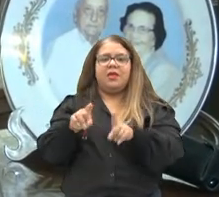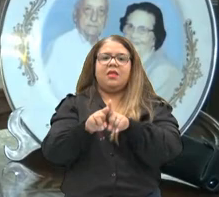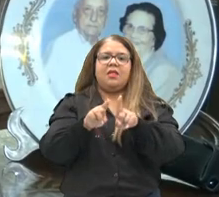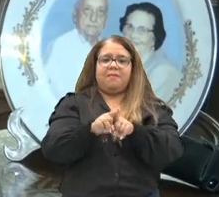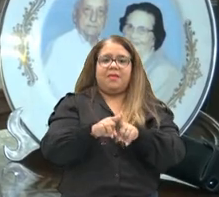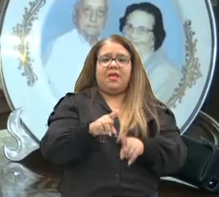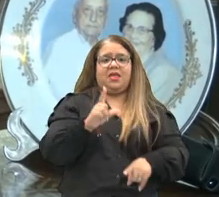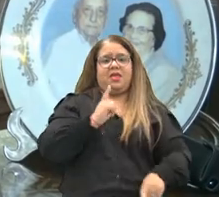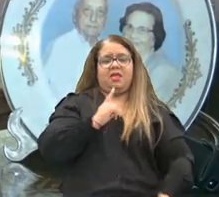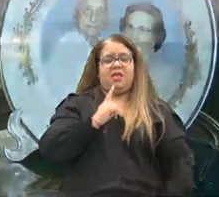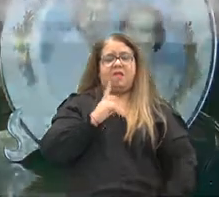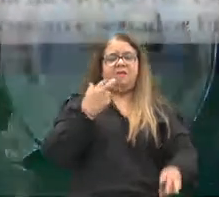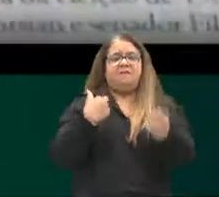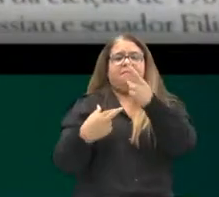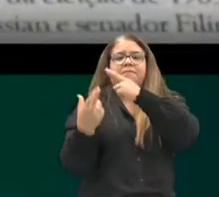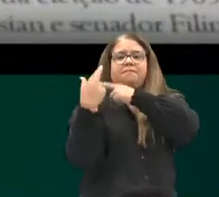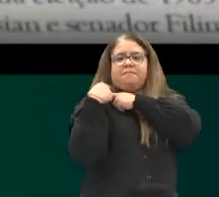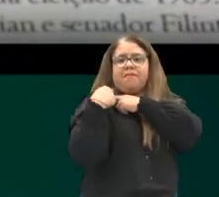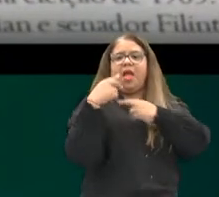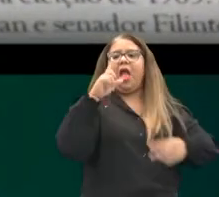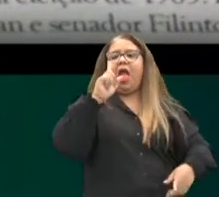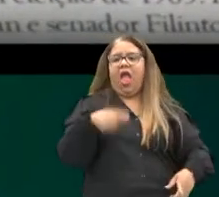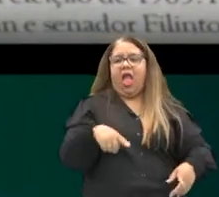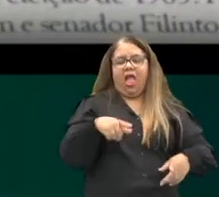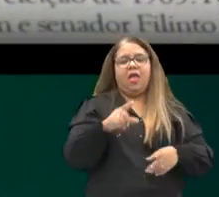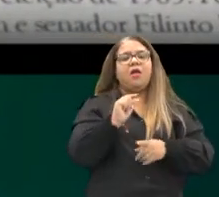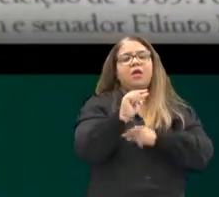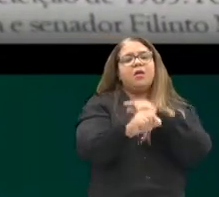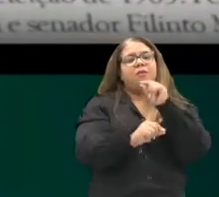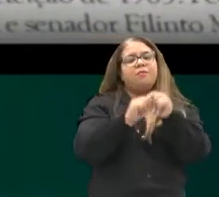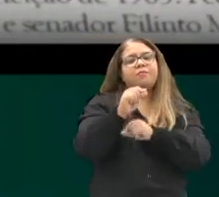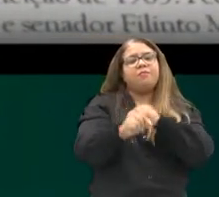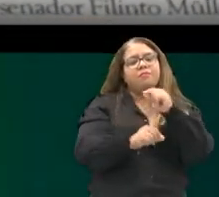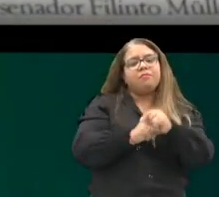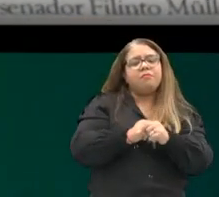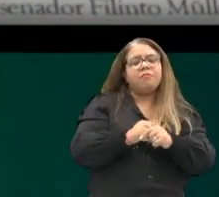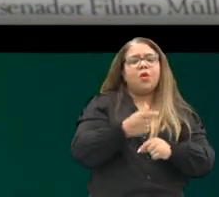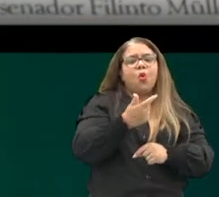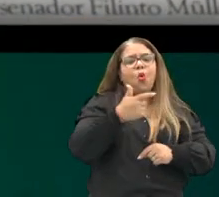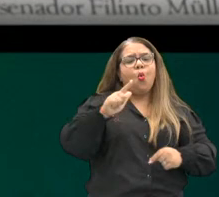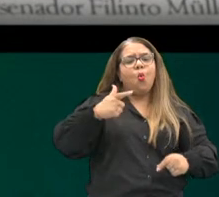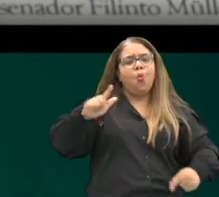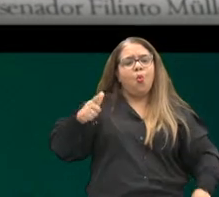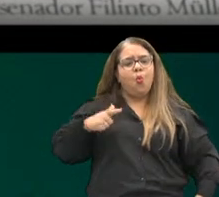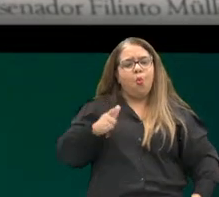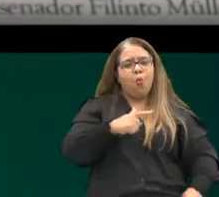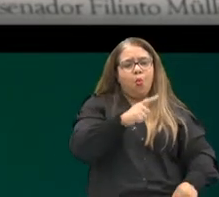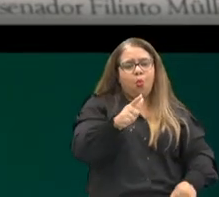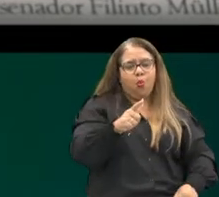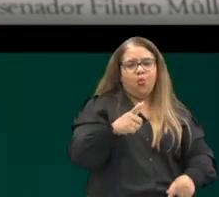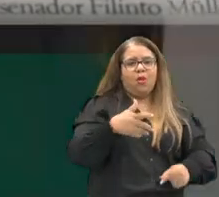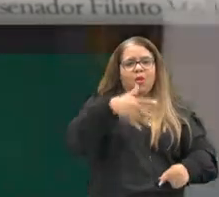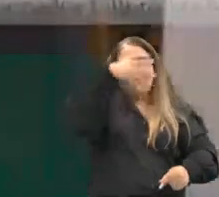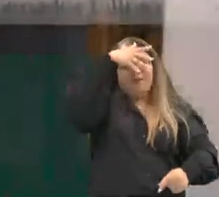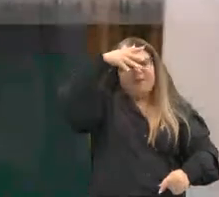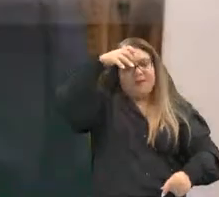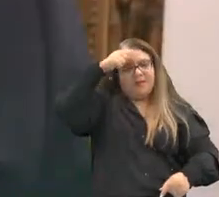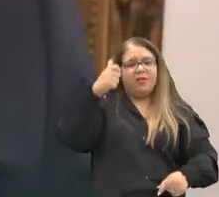também foi responsável por imortalizar outros mato-grossenses. Ele conseguiu